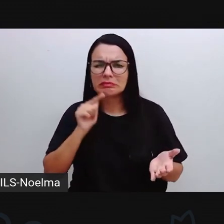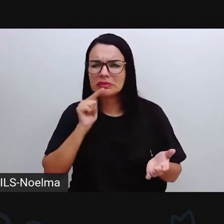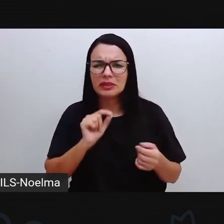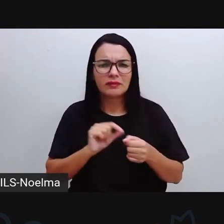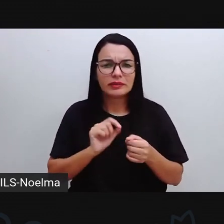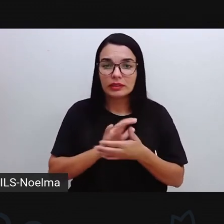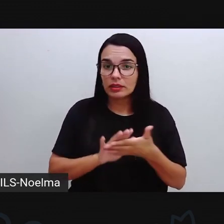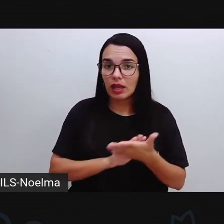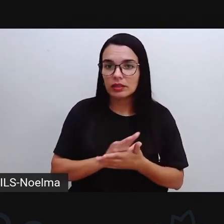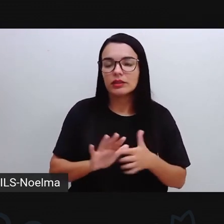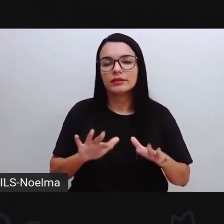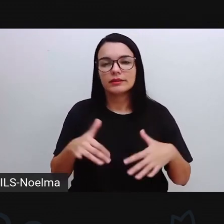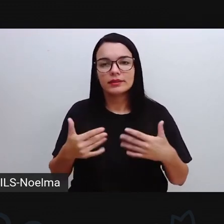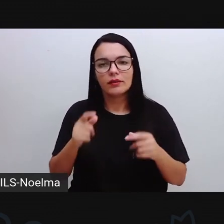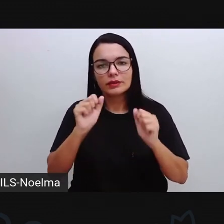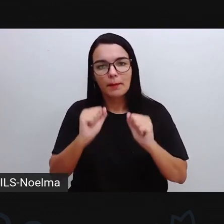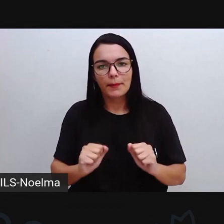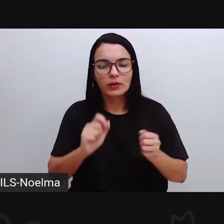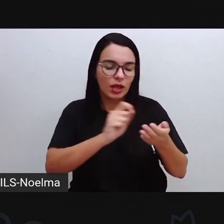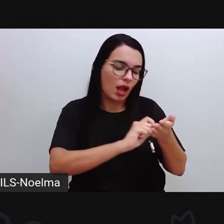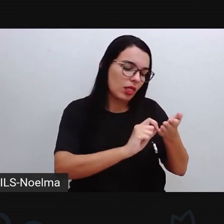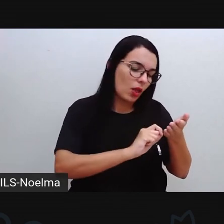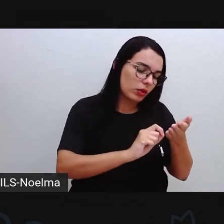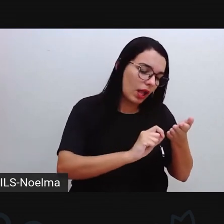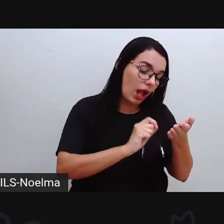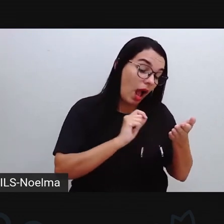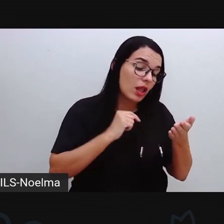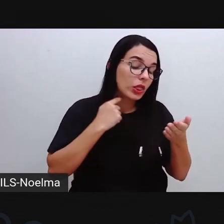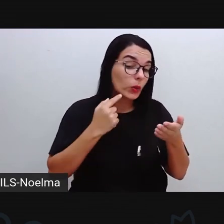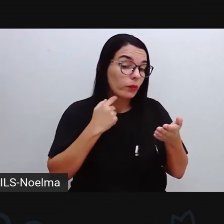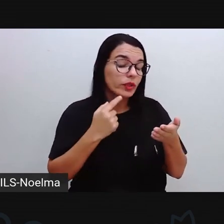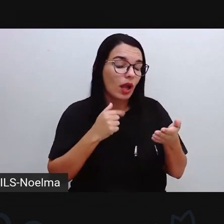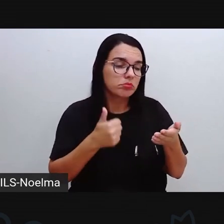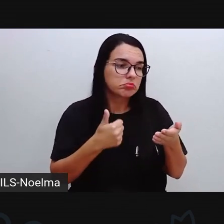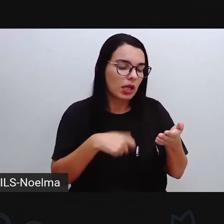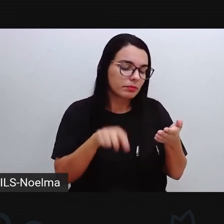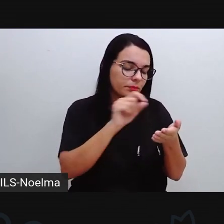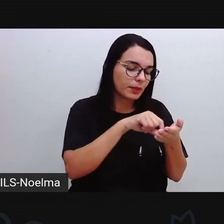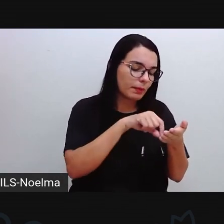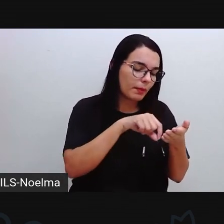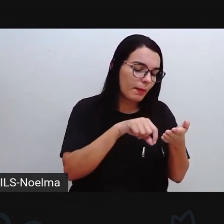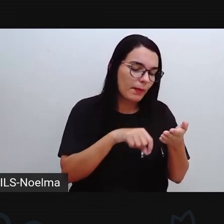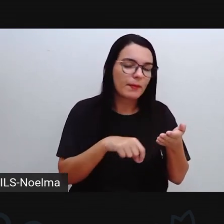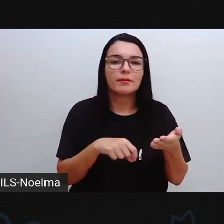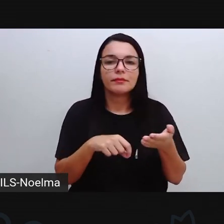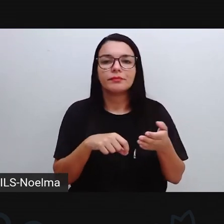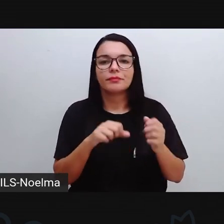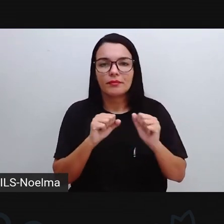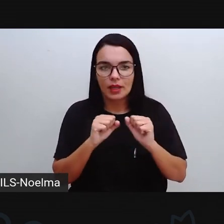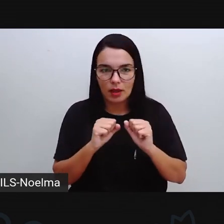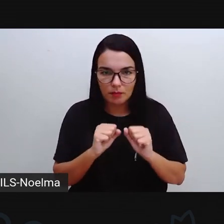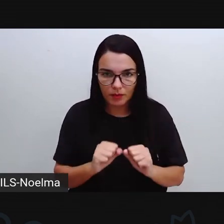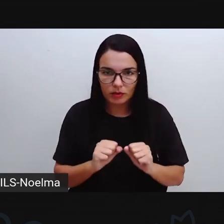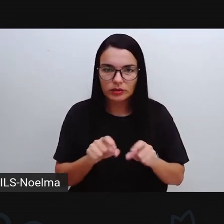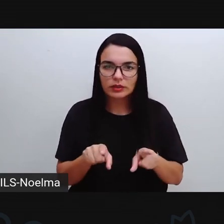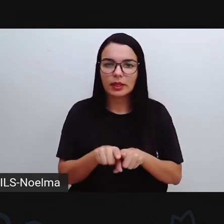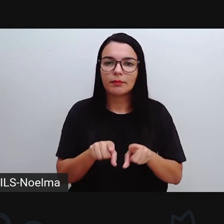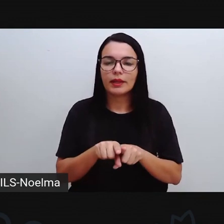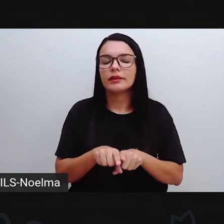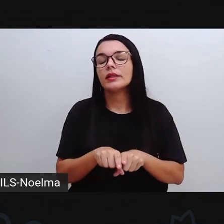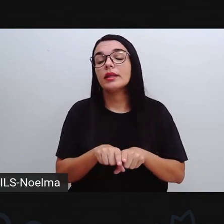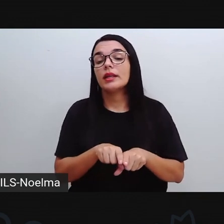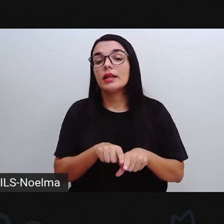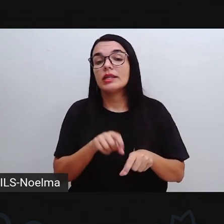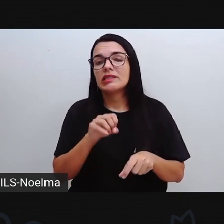que eu faço então? Anotem aí no caderno de vocês. Anotem aí na própria atividade, faz uma observação sobre o